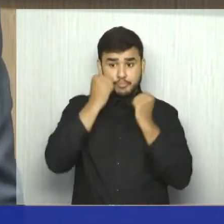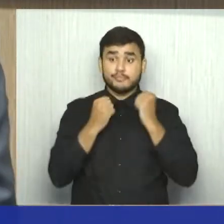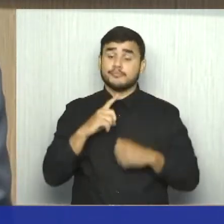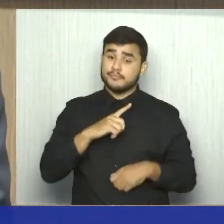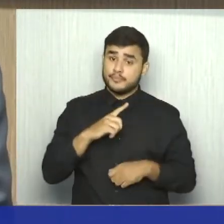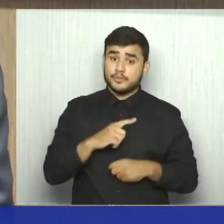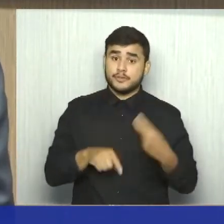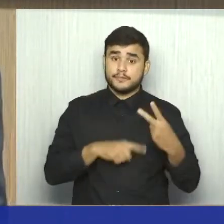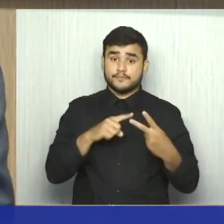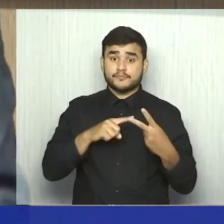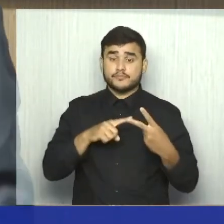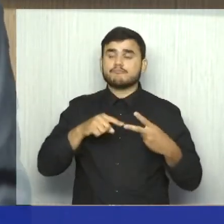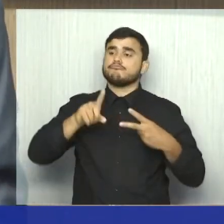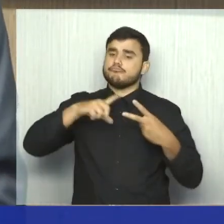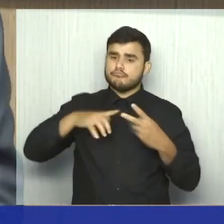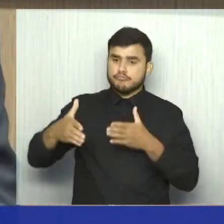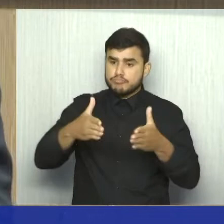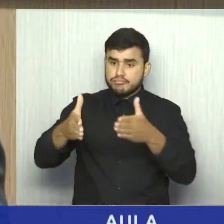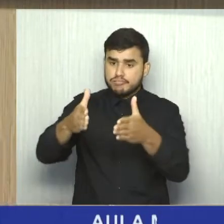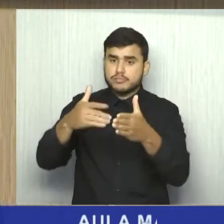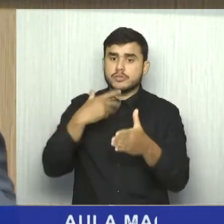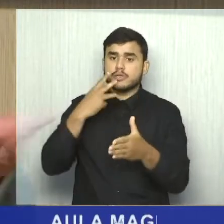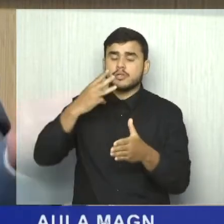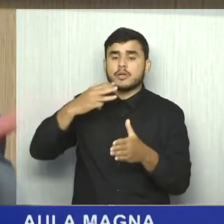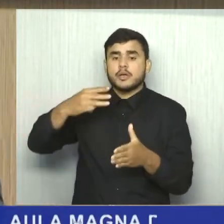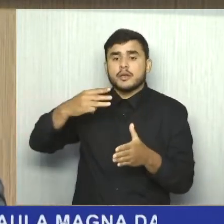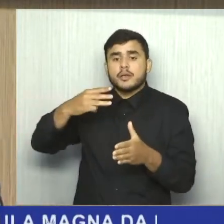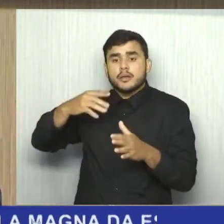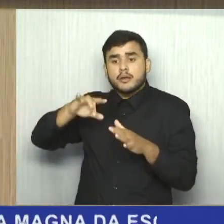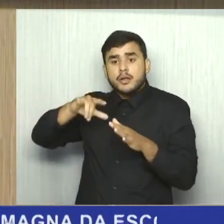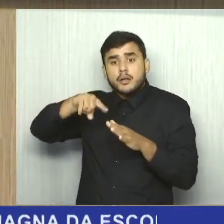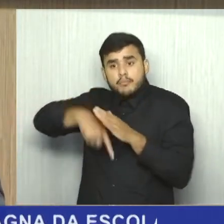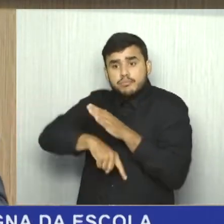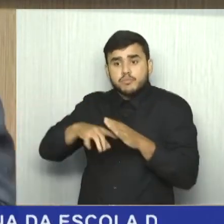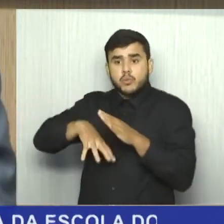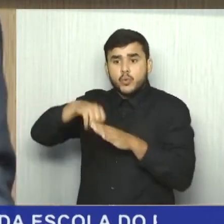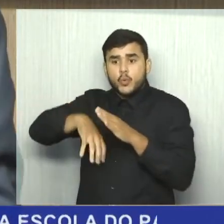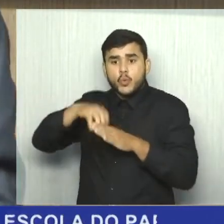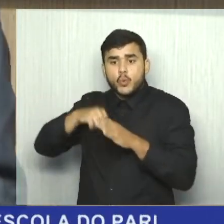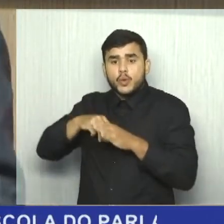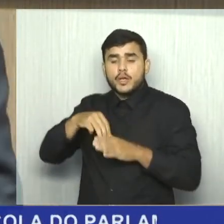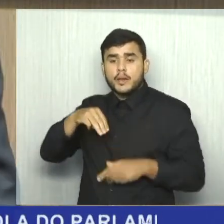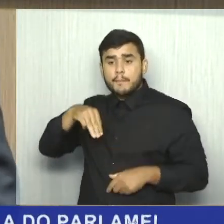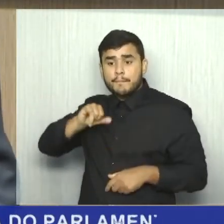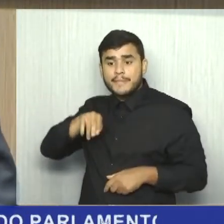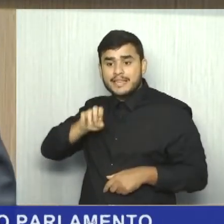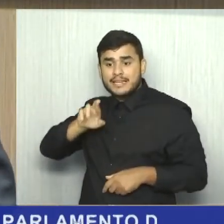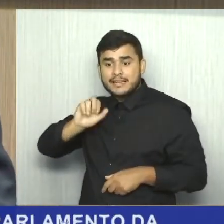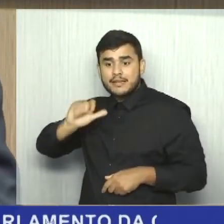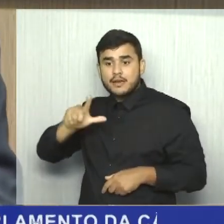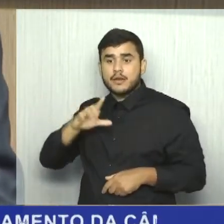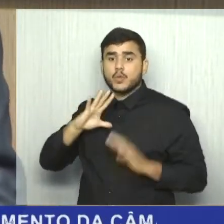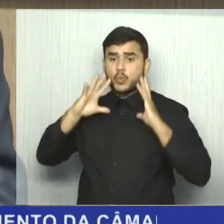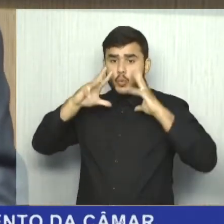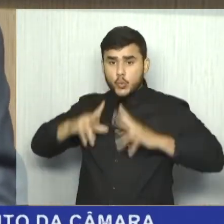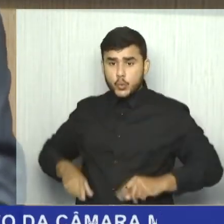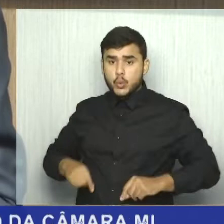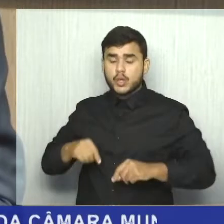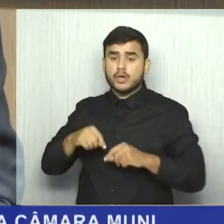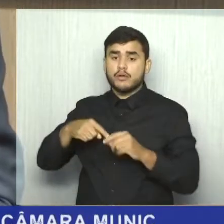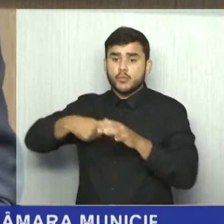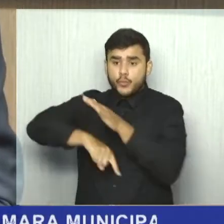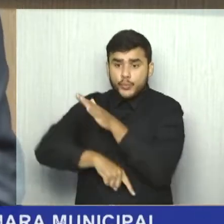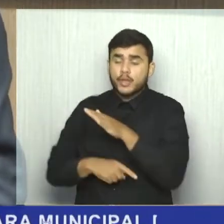província mineral mapeada, hoje nós somos o maior produtor de determinados minérios do mundo e temos quase todos os minérios do subsolo brasileiro.